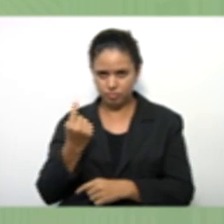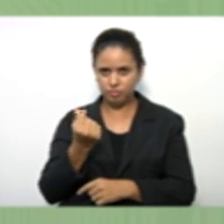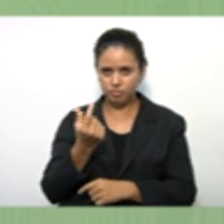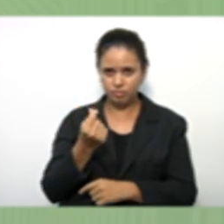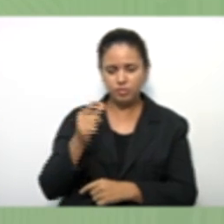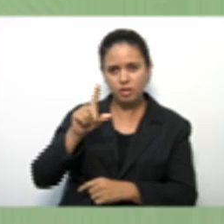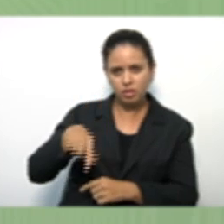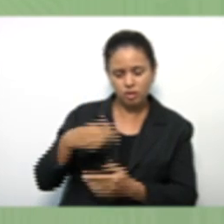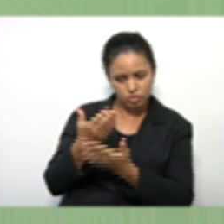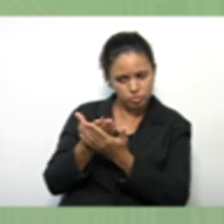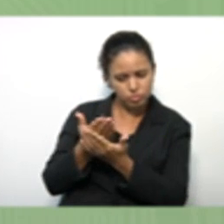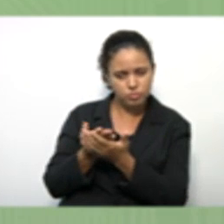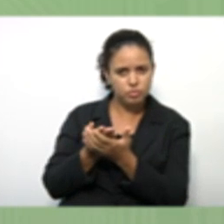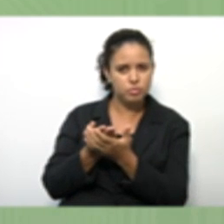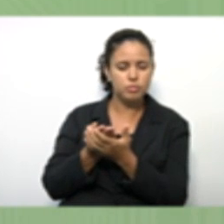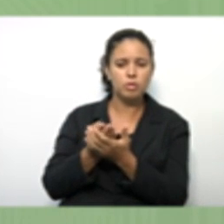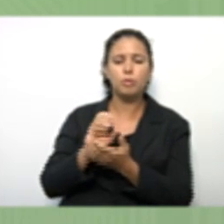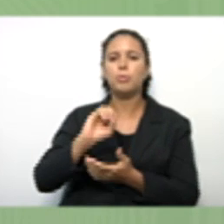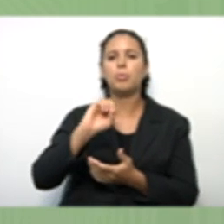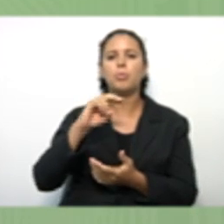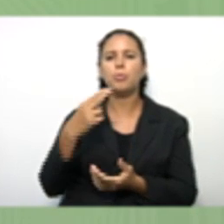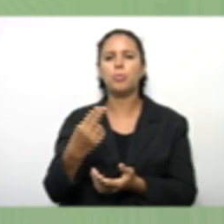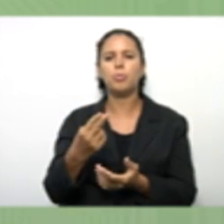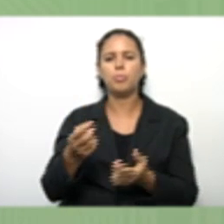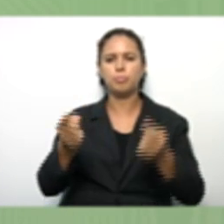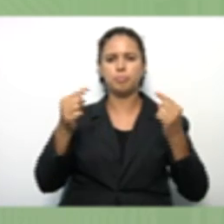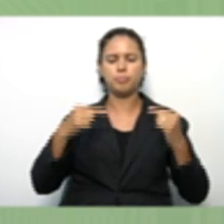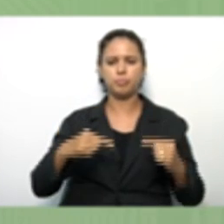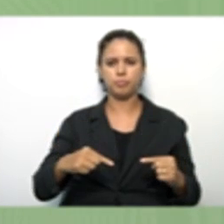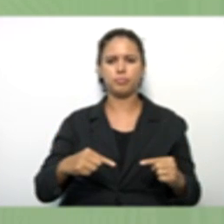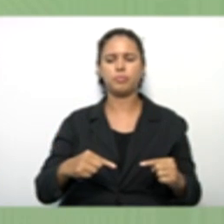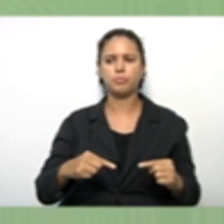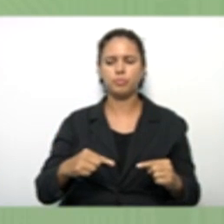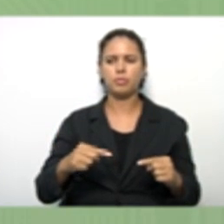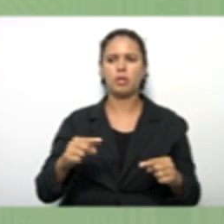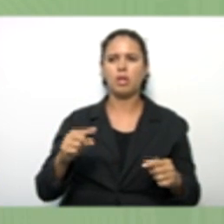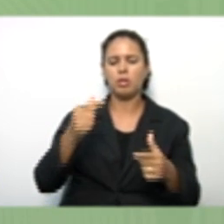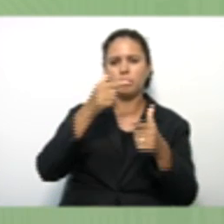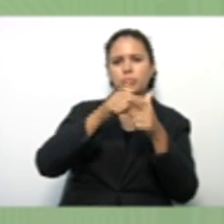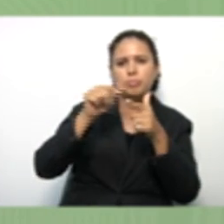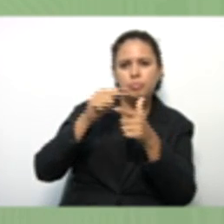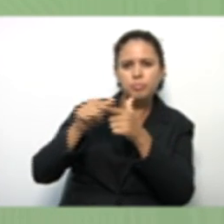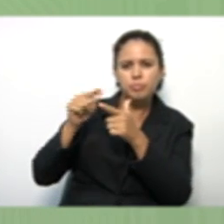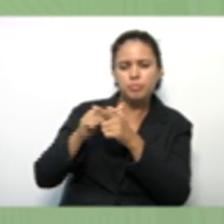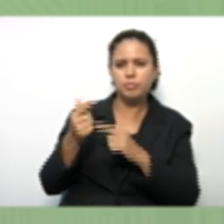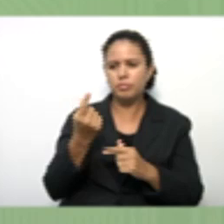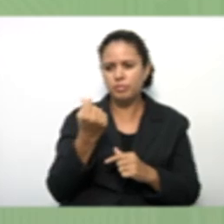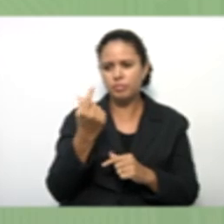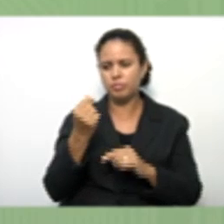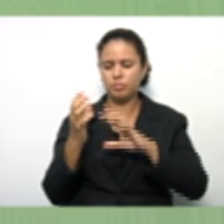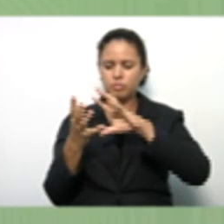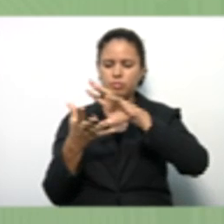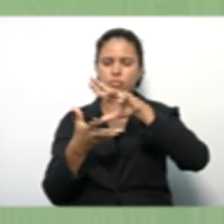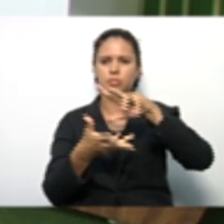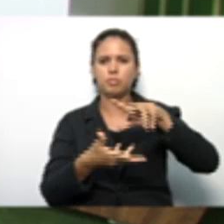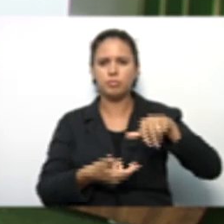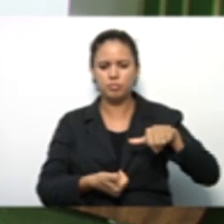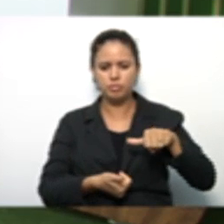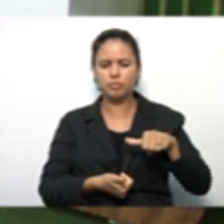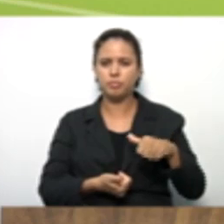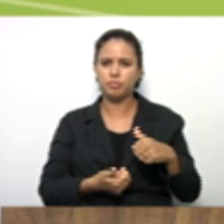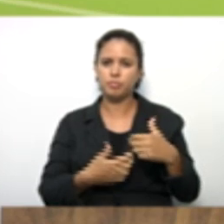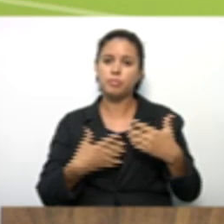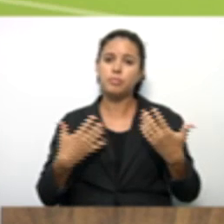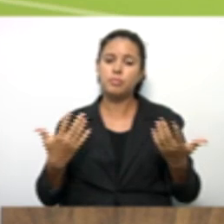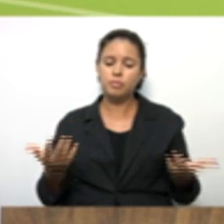de estudo? Ou é a crise mundial? Professor Aloy, alguns alunos responderam, professor Aloy? Responderam. Olha, eu não ia falar o